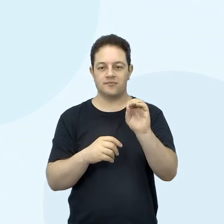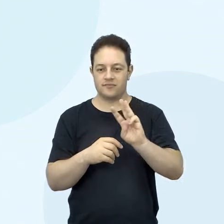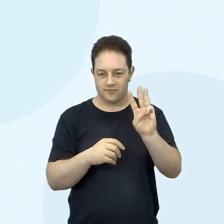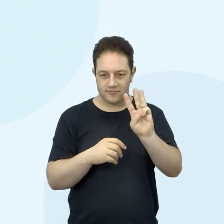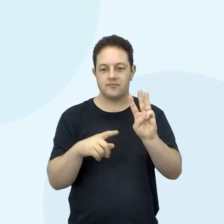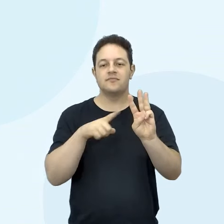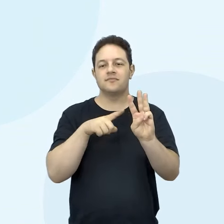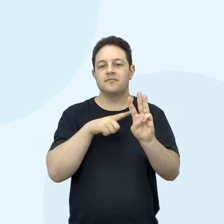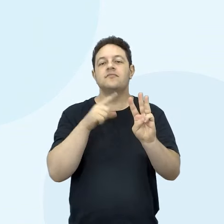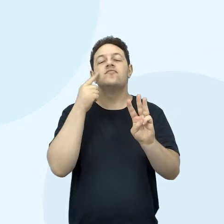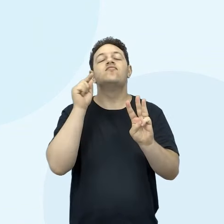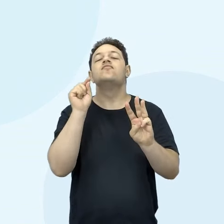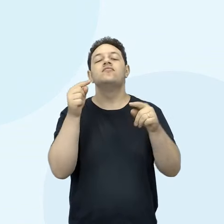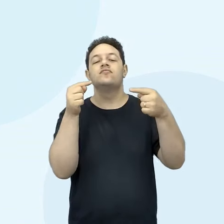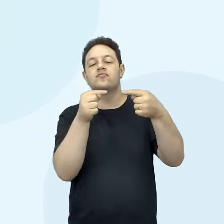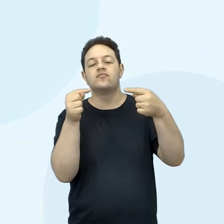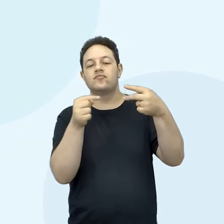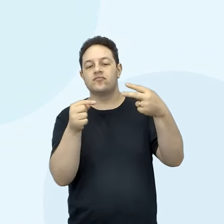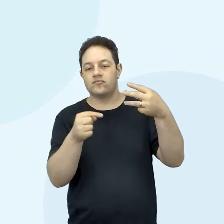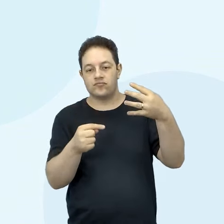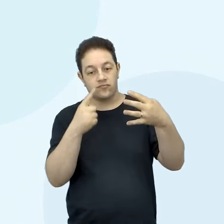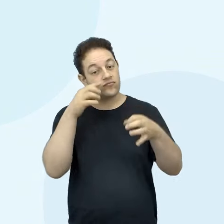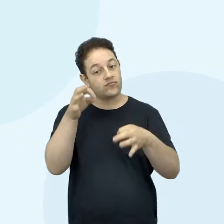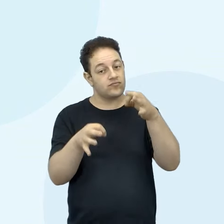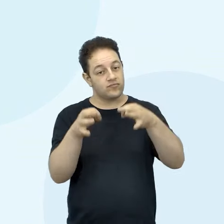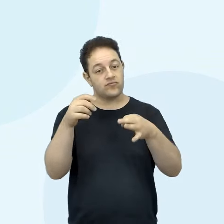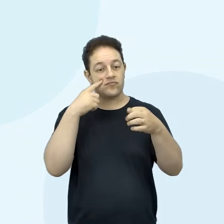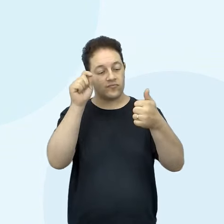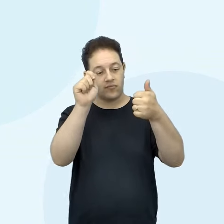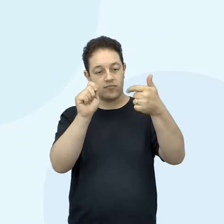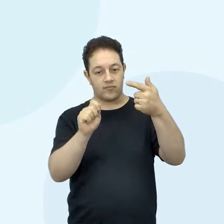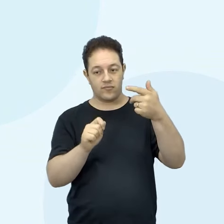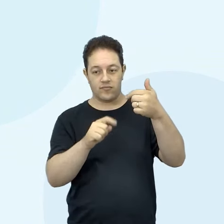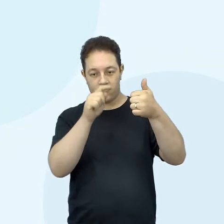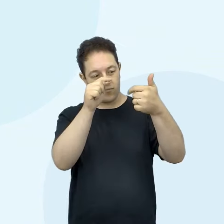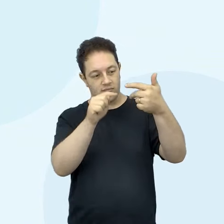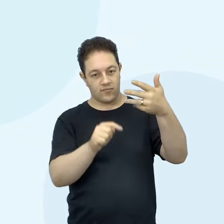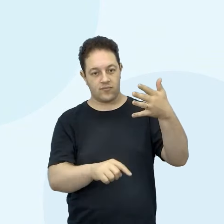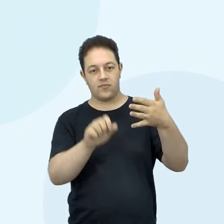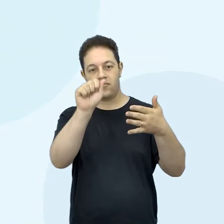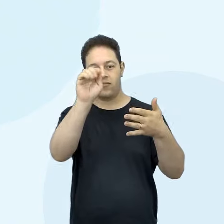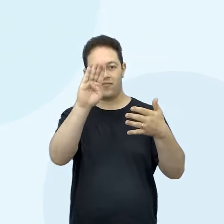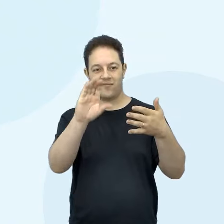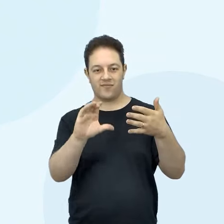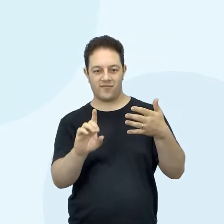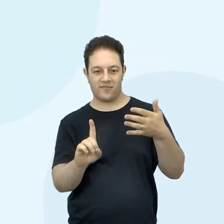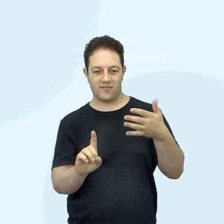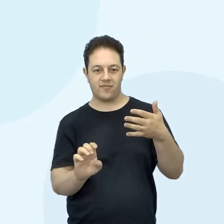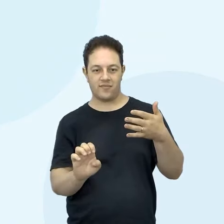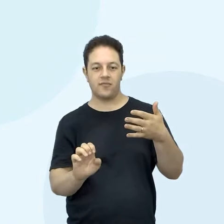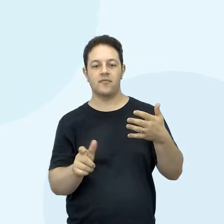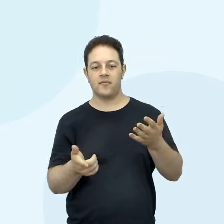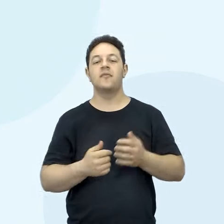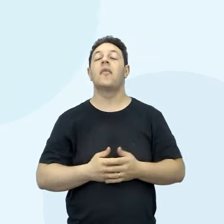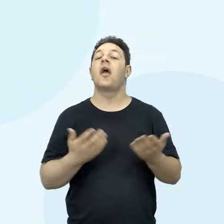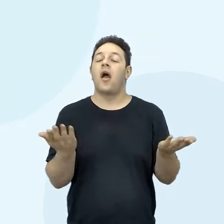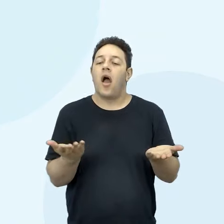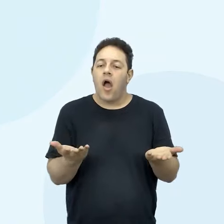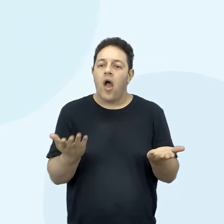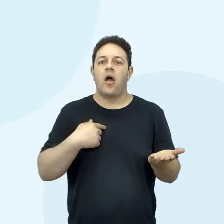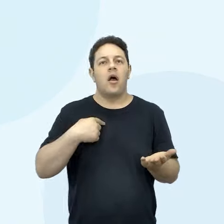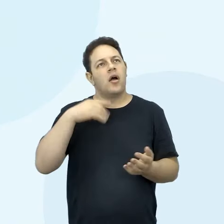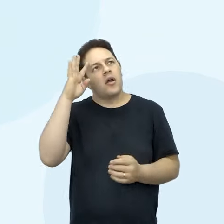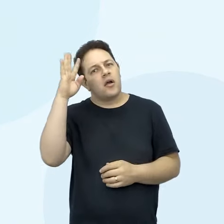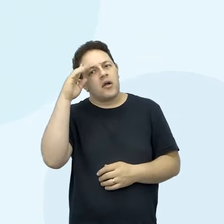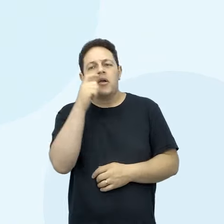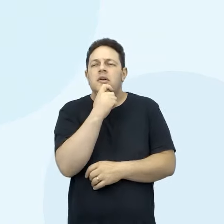as alternativas para você julgar, né? As alternativas estão aí colocadas, não vale a pena agora a gente